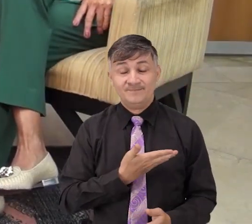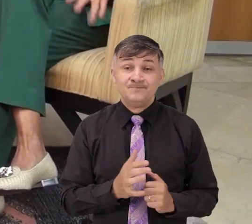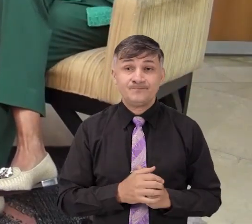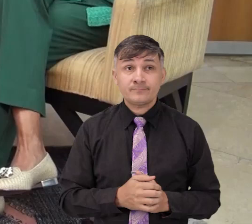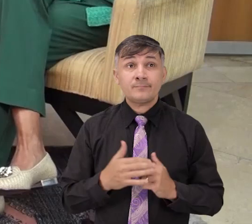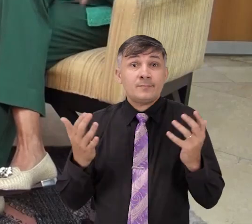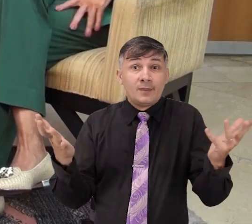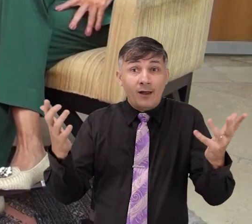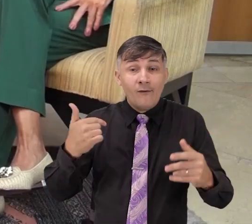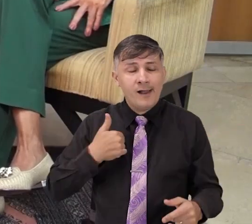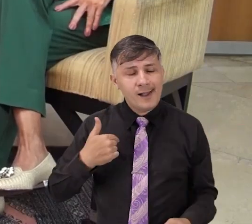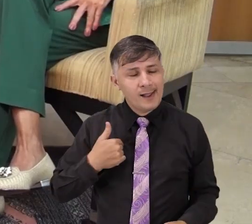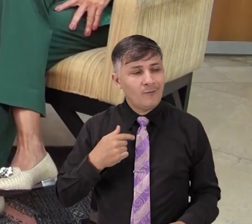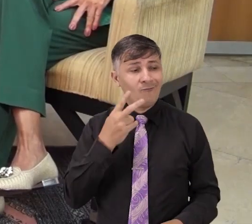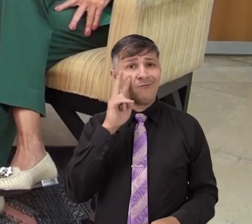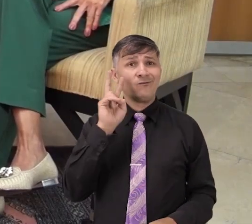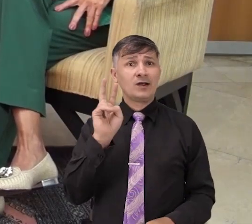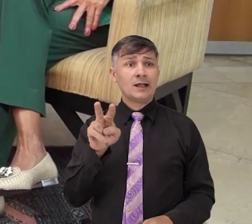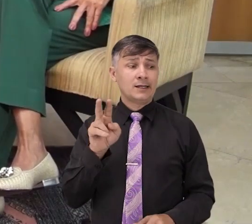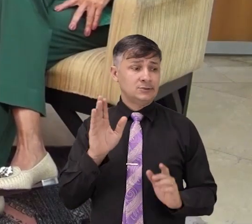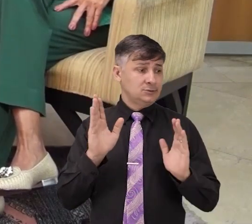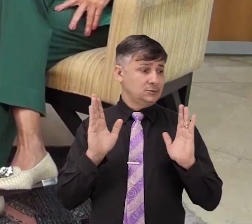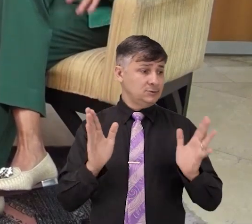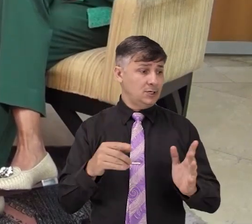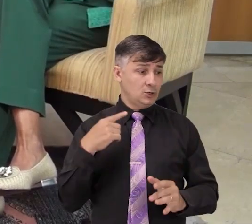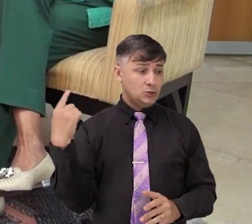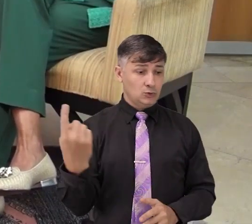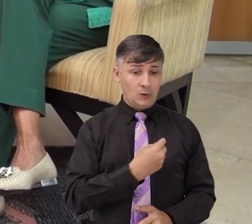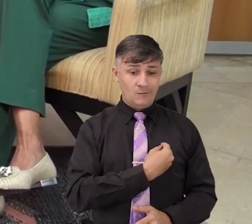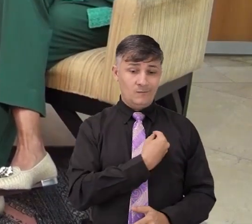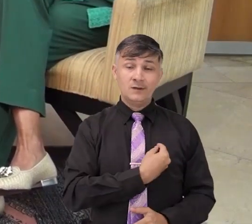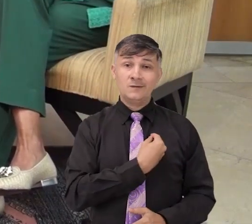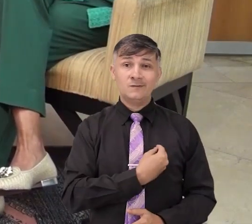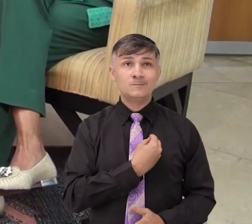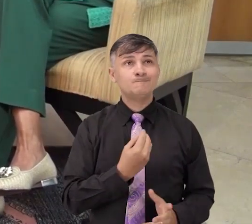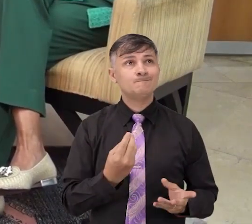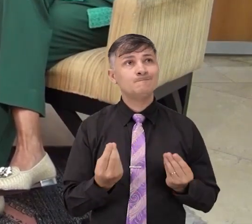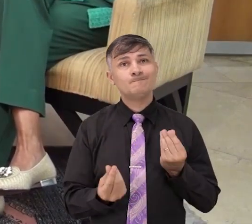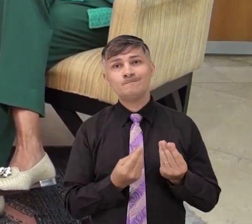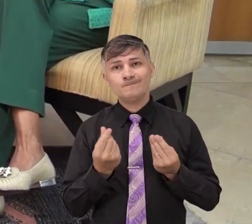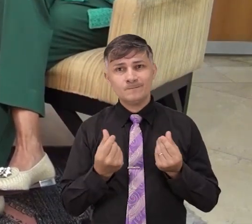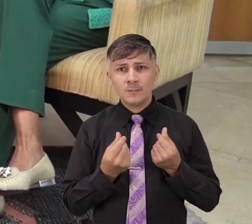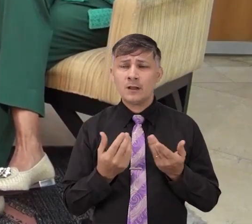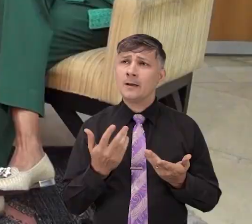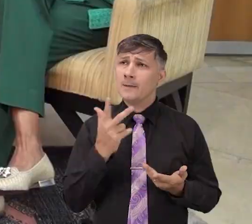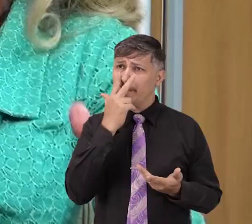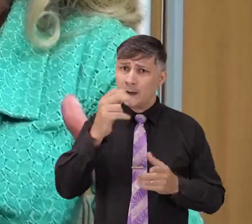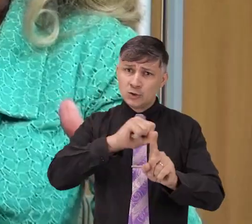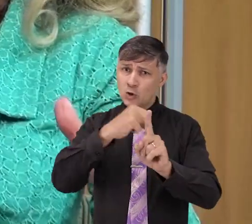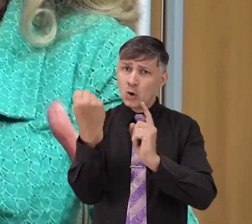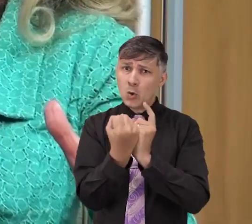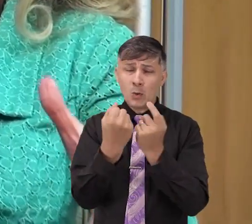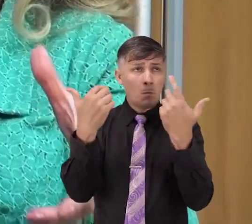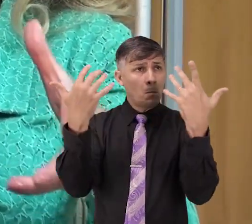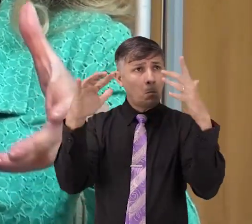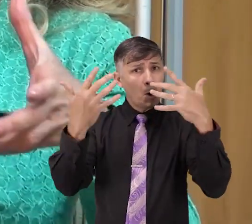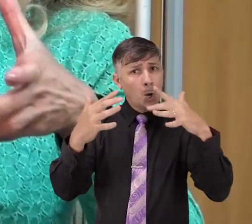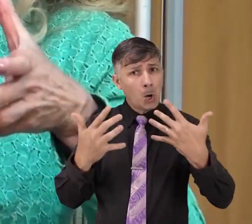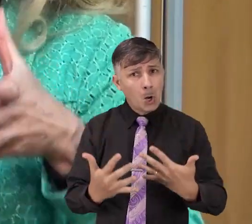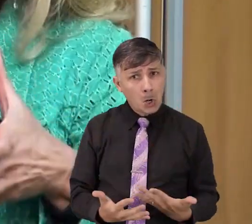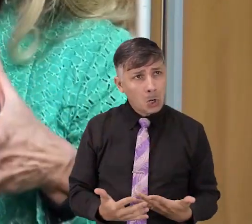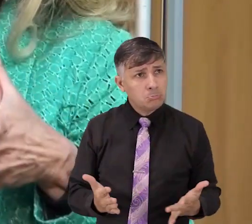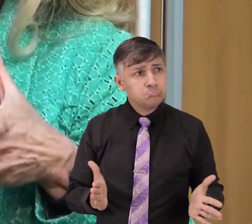Então, eu vejo assim que nós estamos, e esse empobrecimento da sociedade